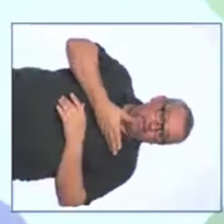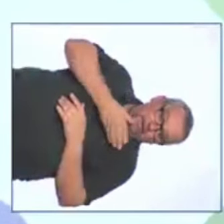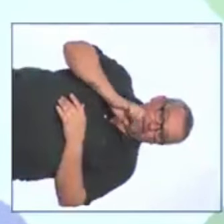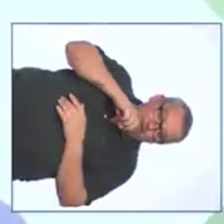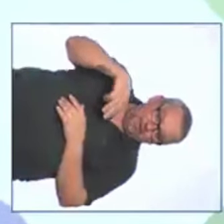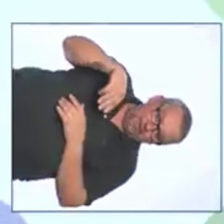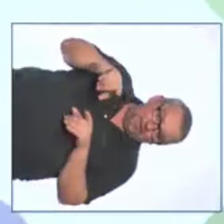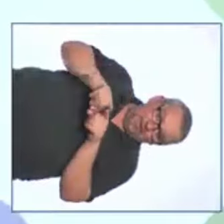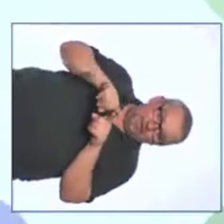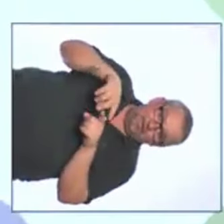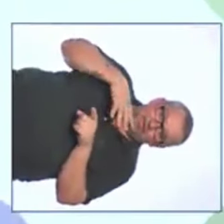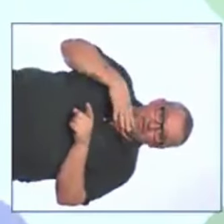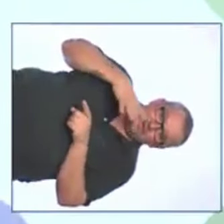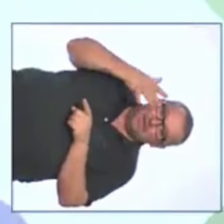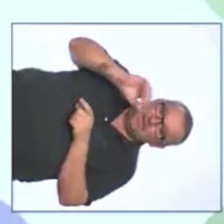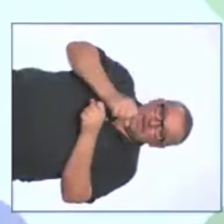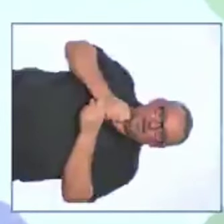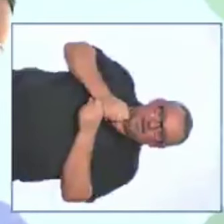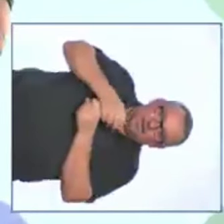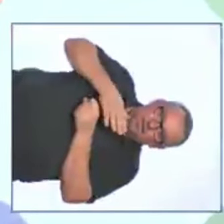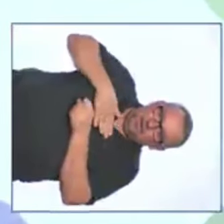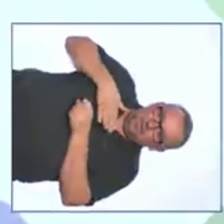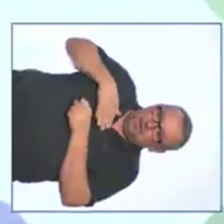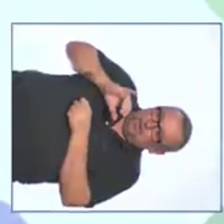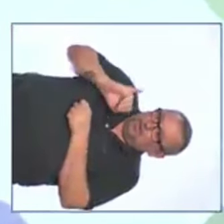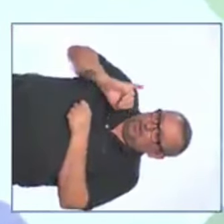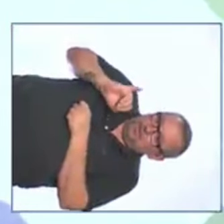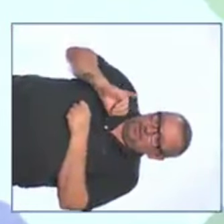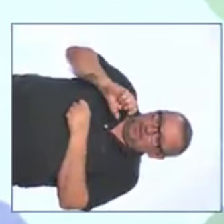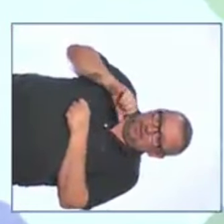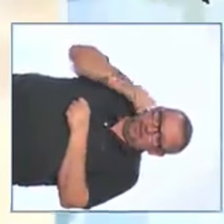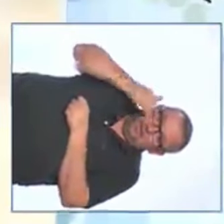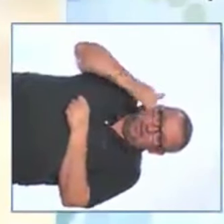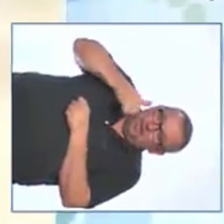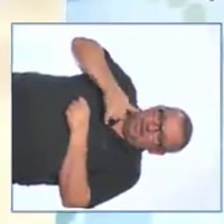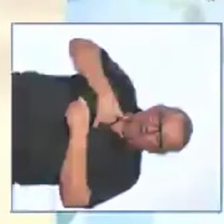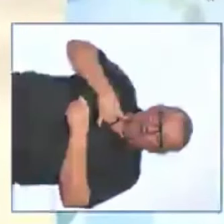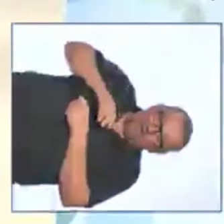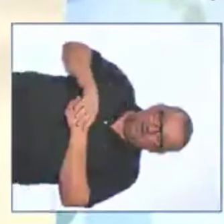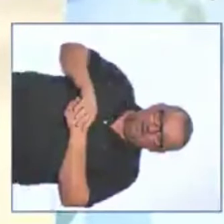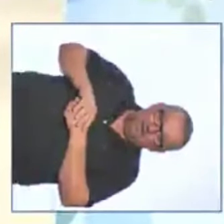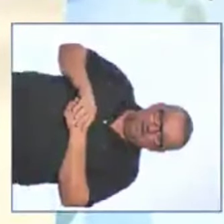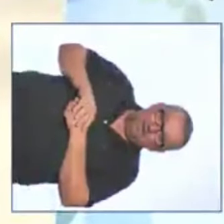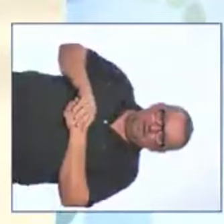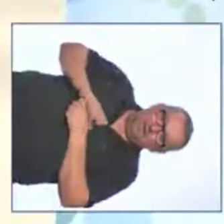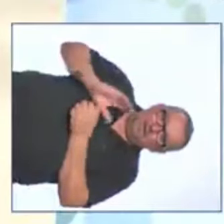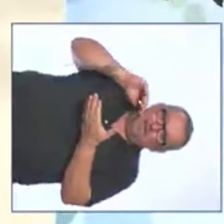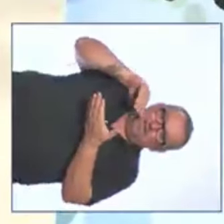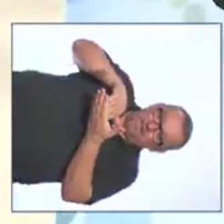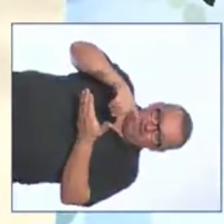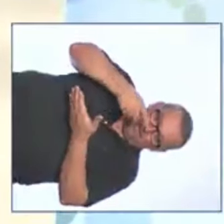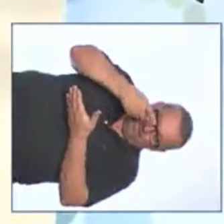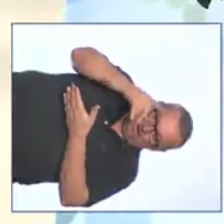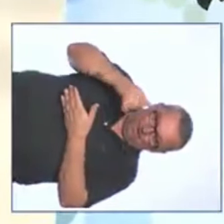médio que a gente se conhece há mais de 10 anos e pra mim ela é minha irmã se ela me ligar até o final da aula você conta a sua idade não vou contar